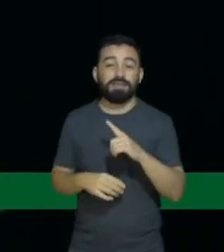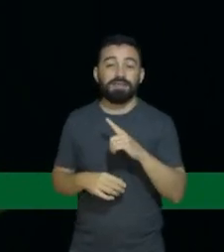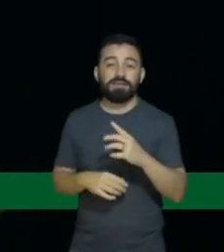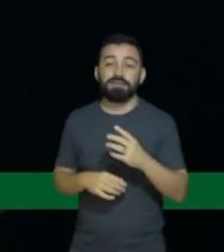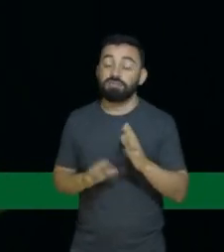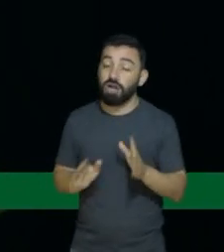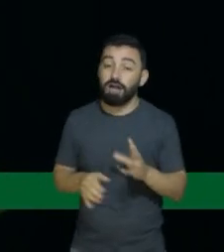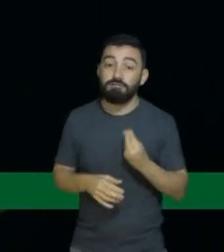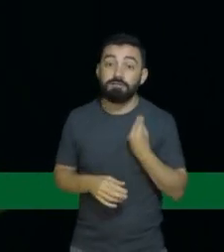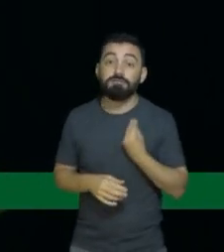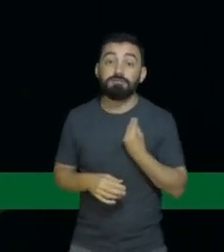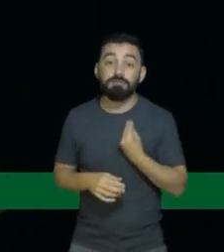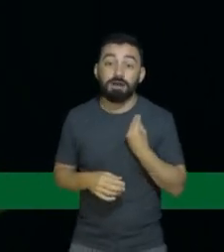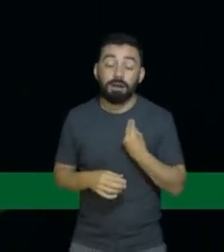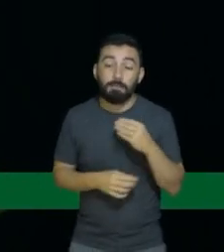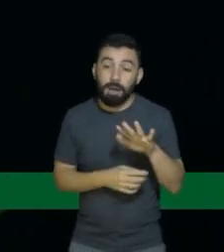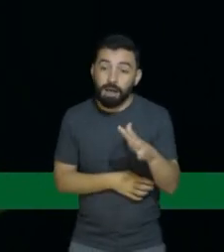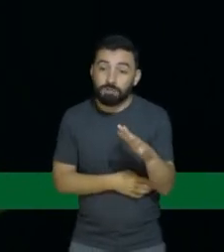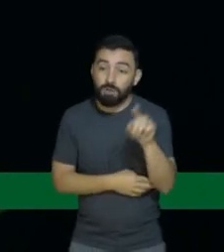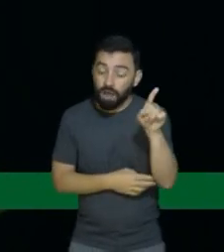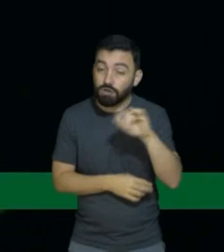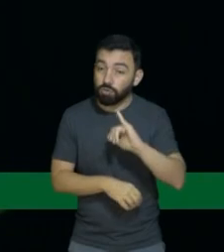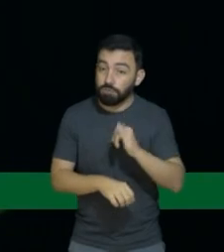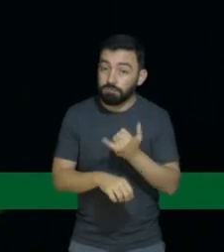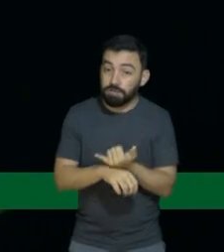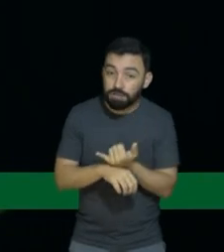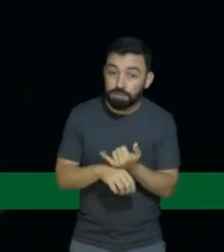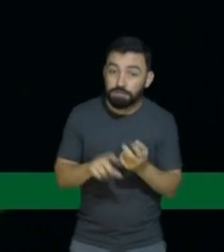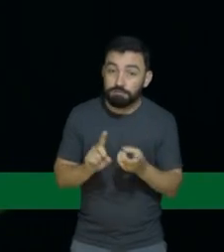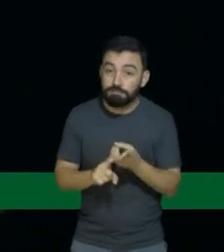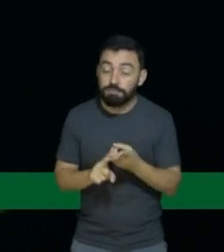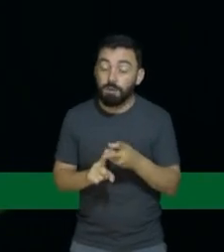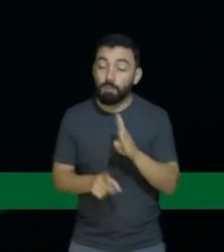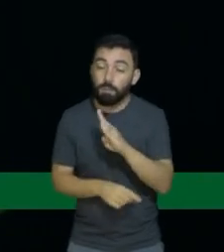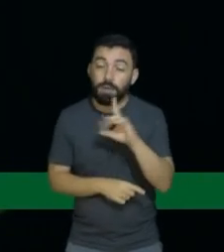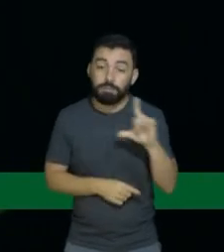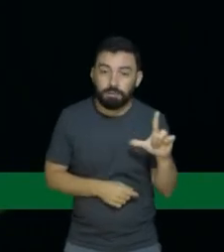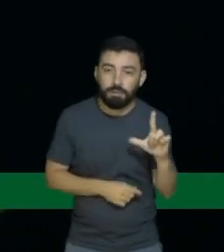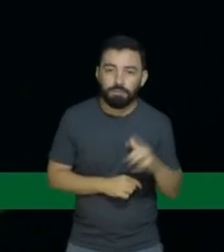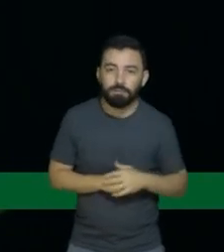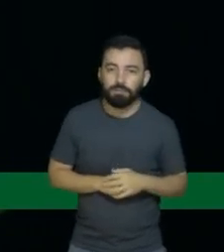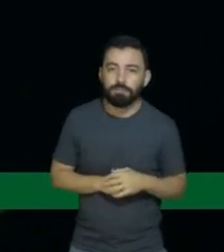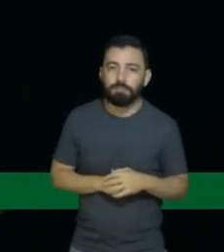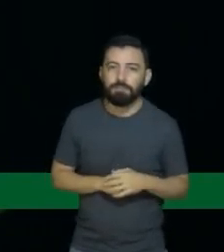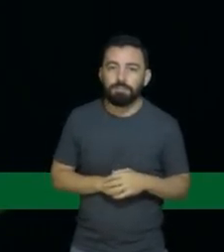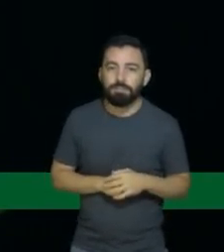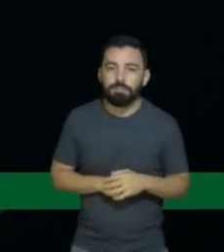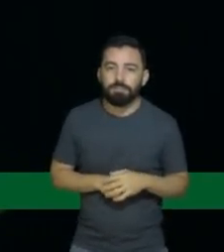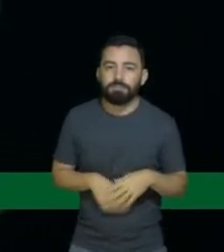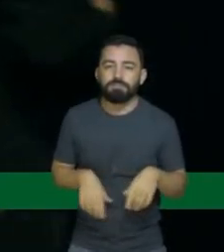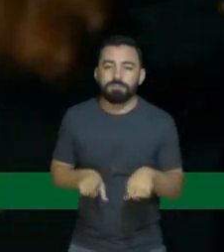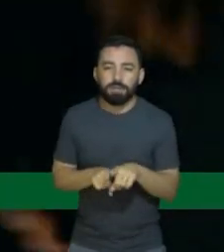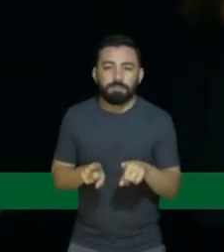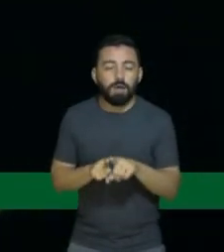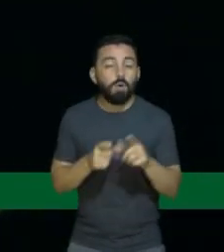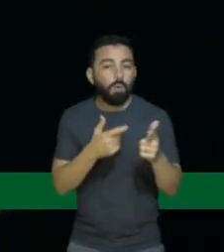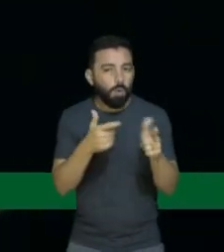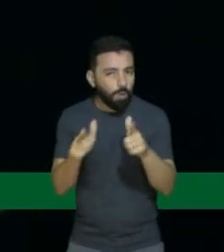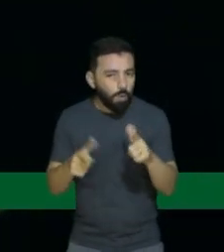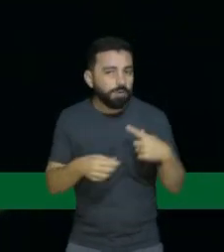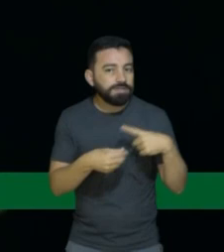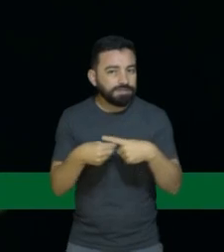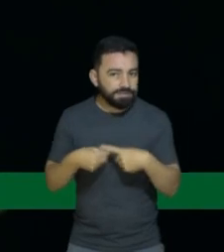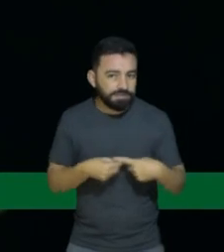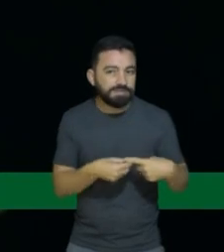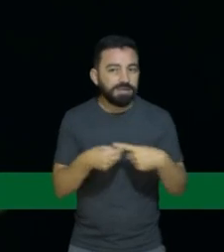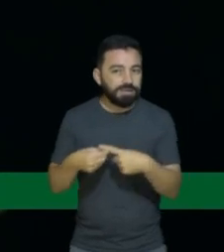Parkinson em Joinville viva Parkinson em Blumenau e já também outras cidades